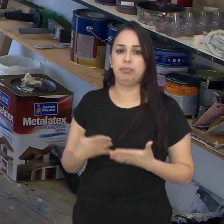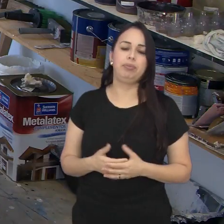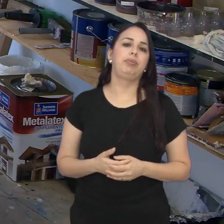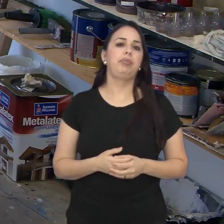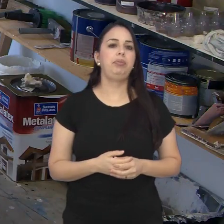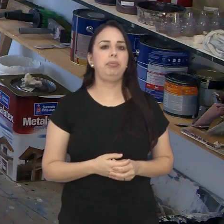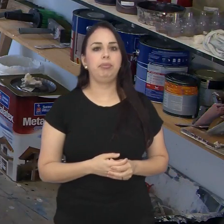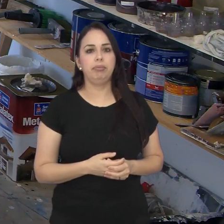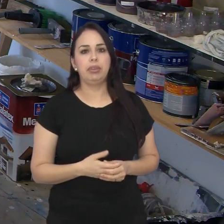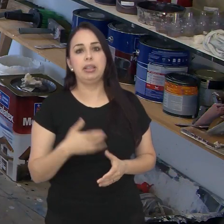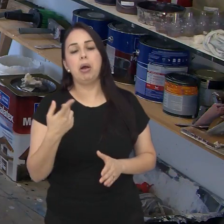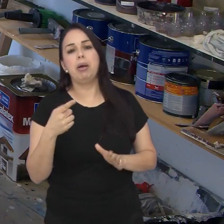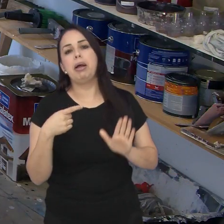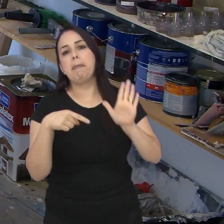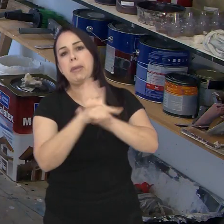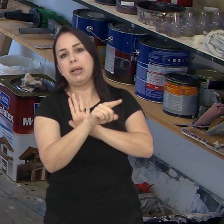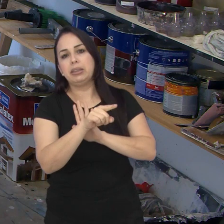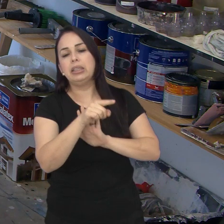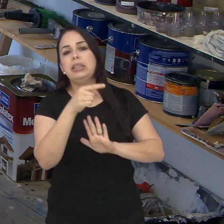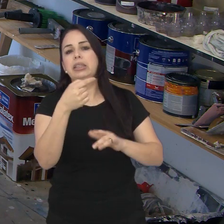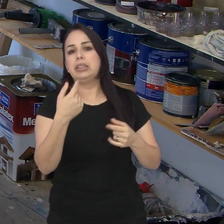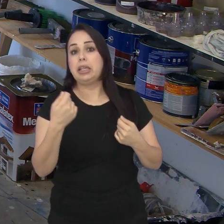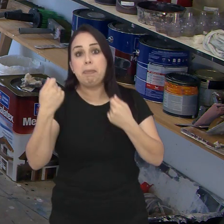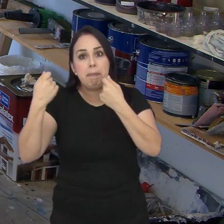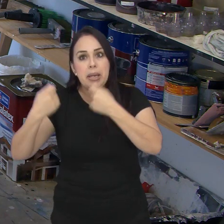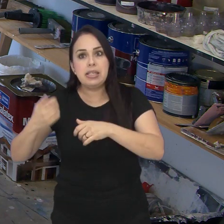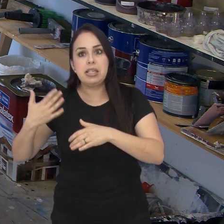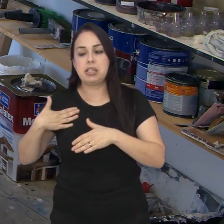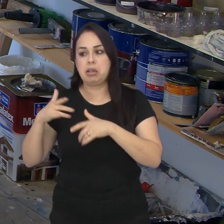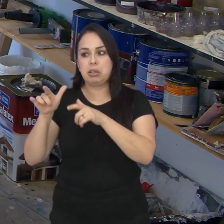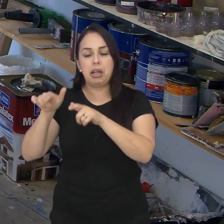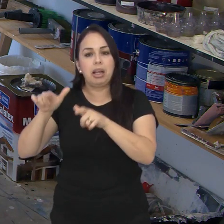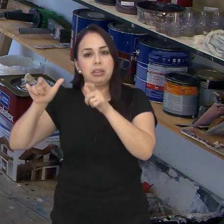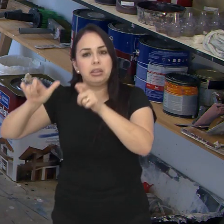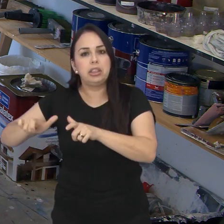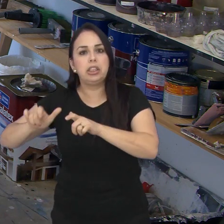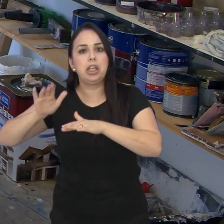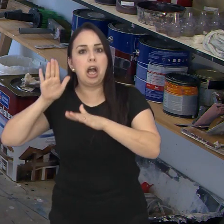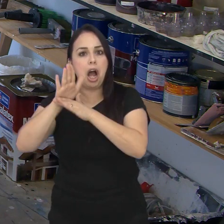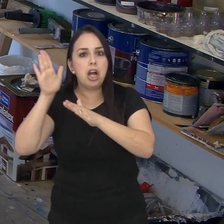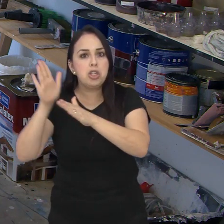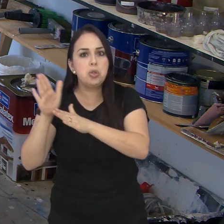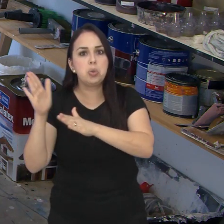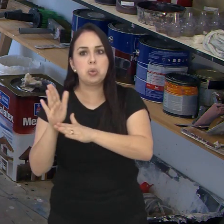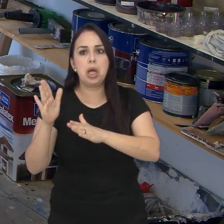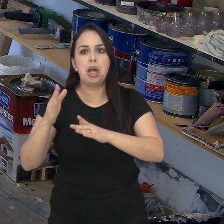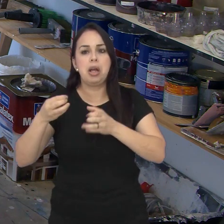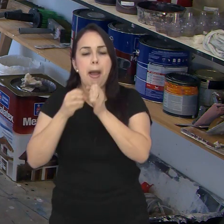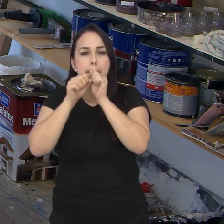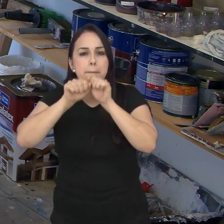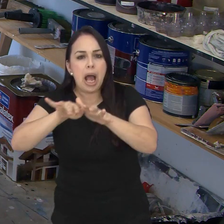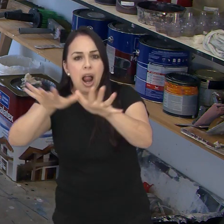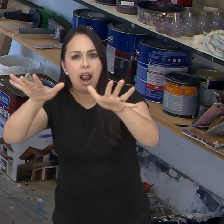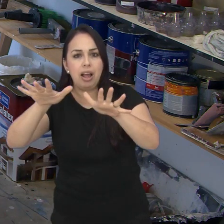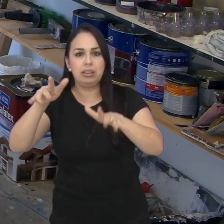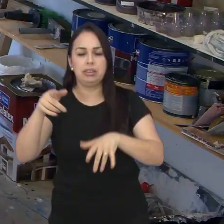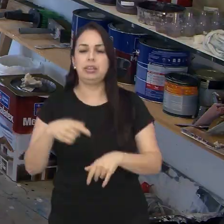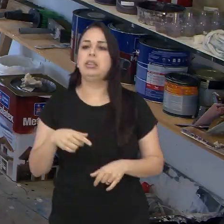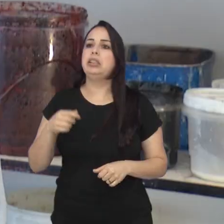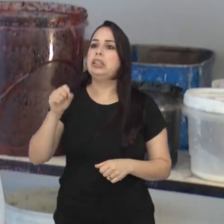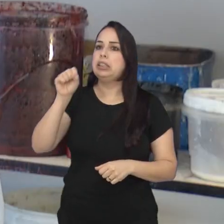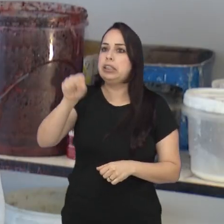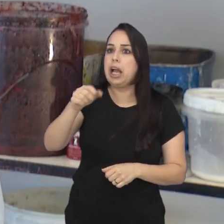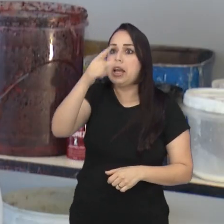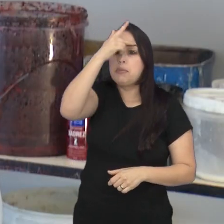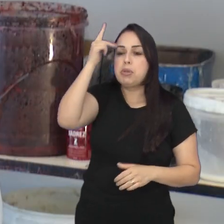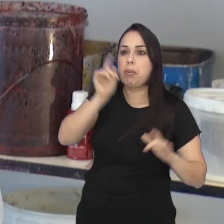legal. Era essa a pergunta, assim, então é algo necessário, precisa crescer, precisa melhorar, né? E precisa dar mais acesso. E as